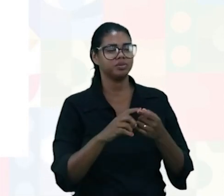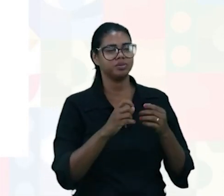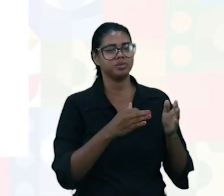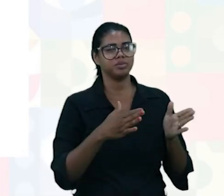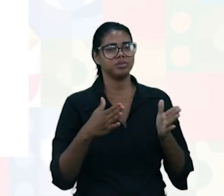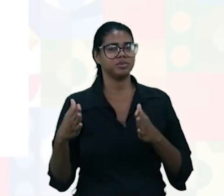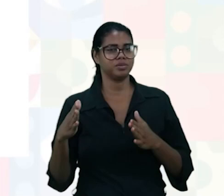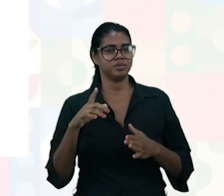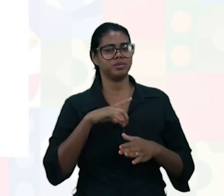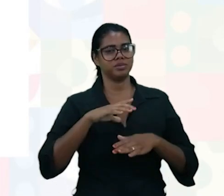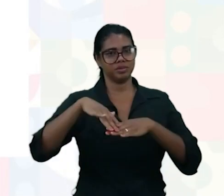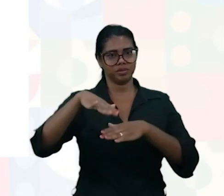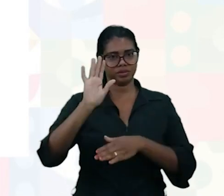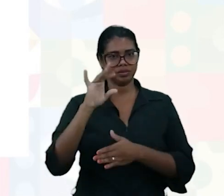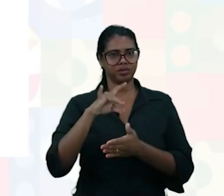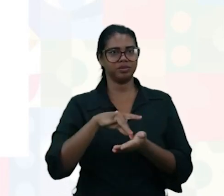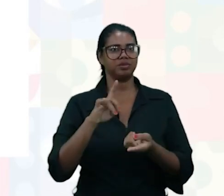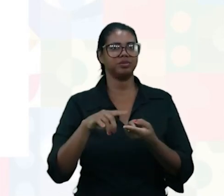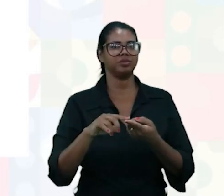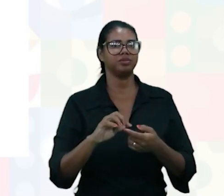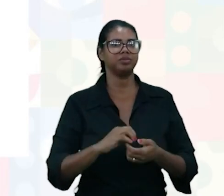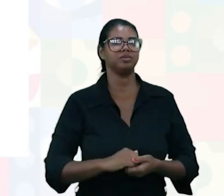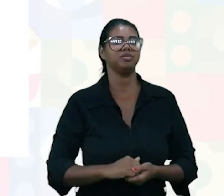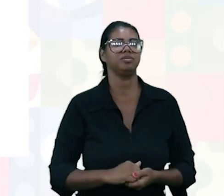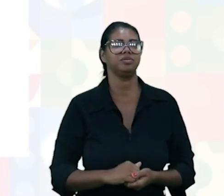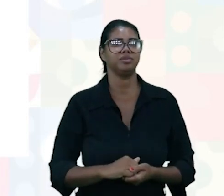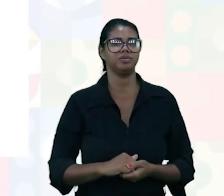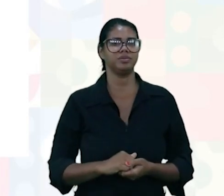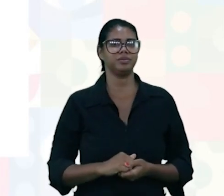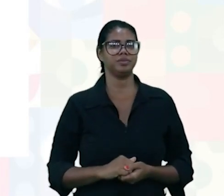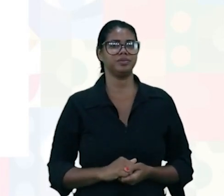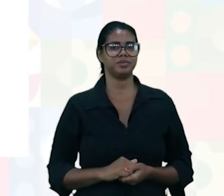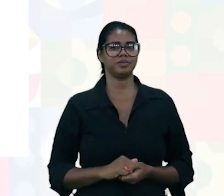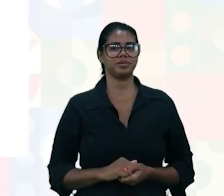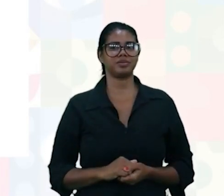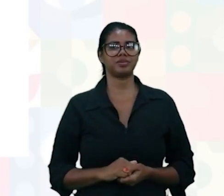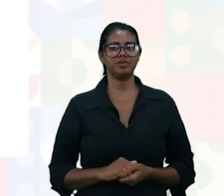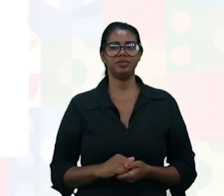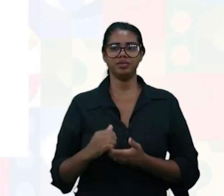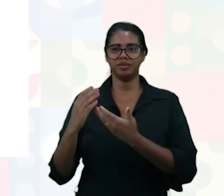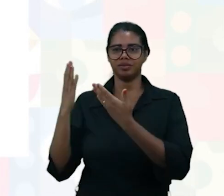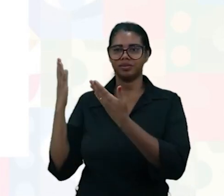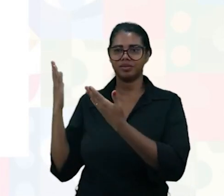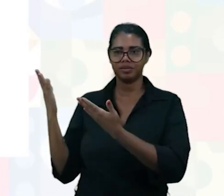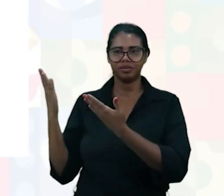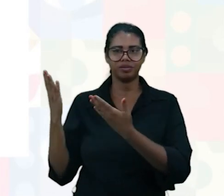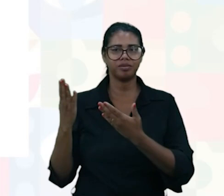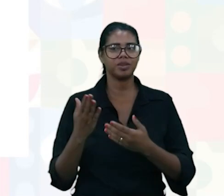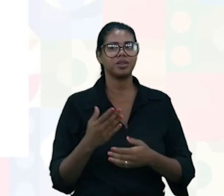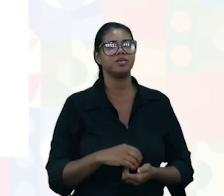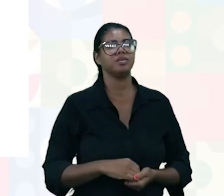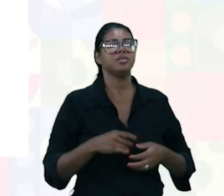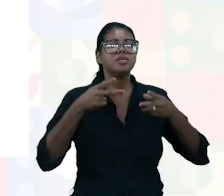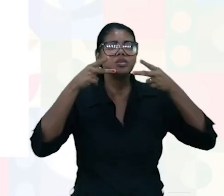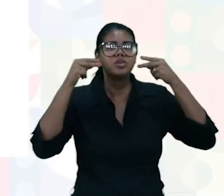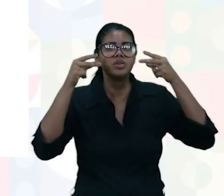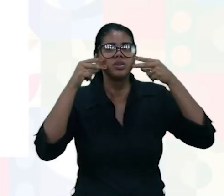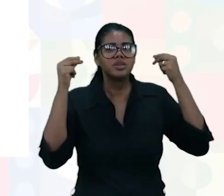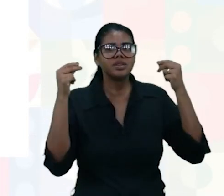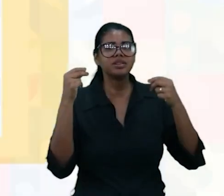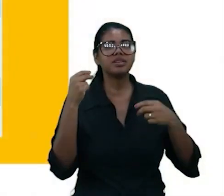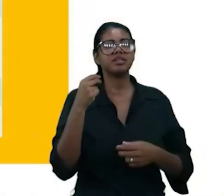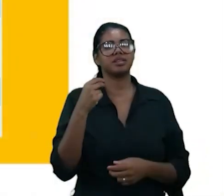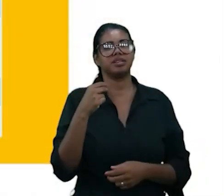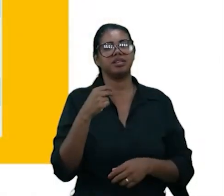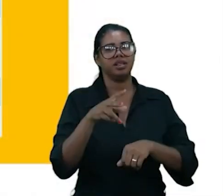derivam todas as demais, né? Então, existe um gato e o gato ele tem uma cor, é um gato preto, ele tem um tamanho, ele tem